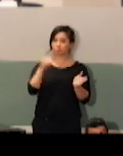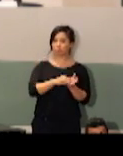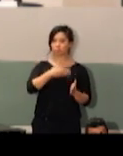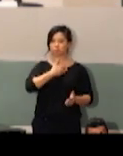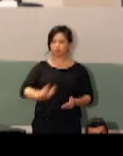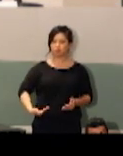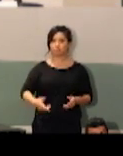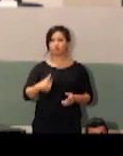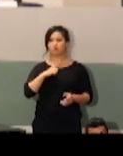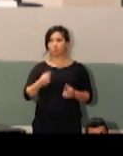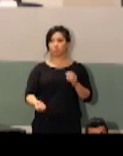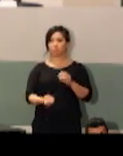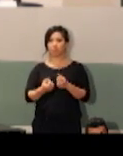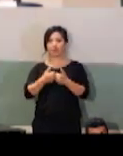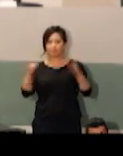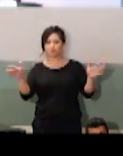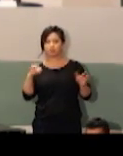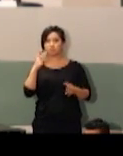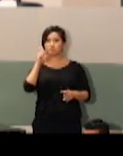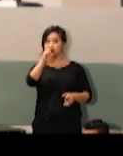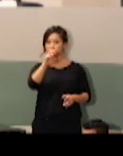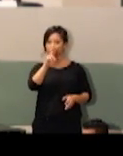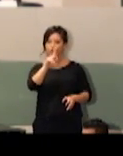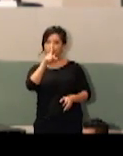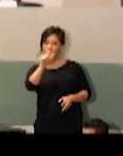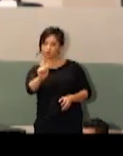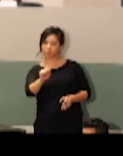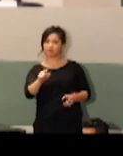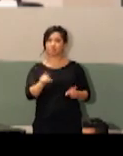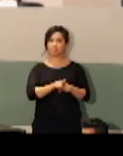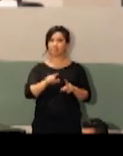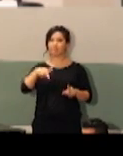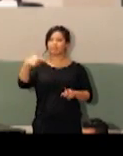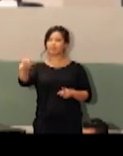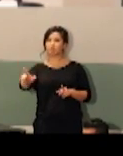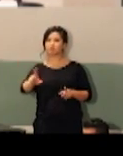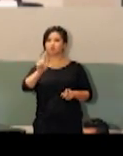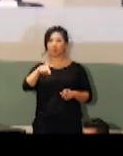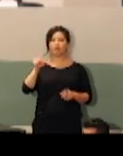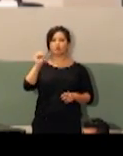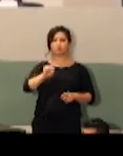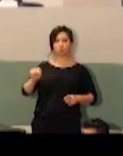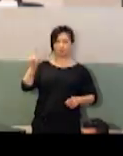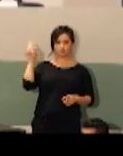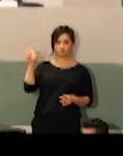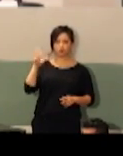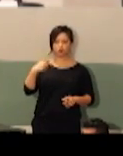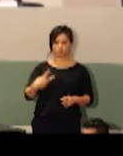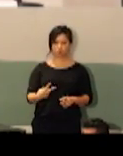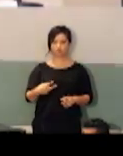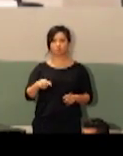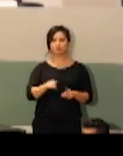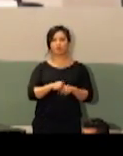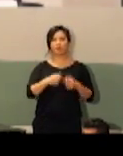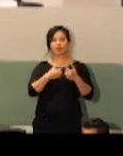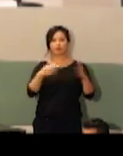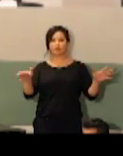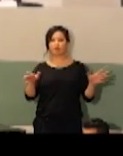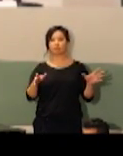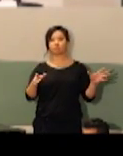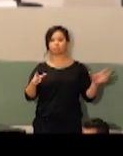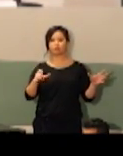funcionar 5 UPAs, a próxima agora de Sobradinho 2, fiz 9 clínicas da família, que hoje tem uma cobertura